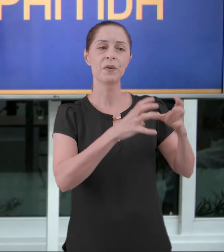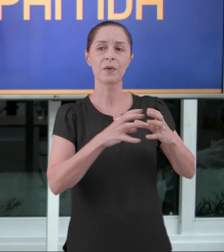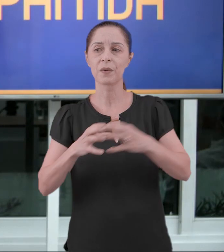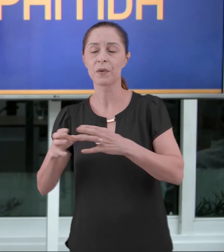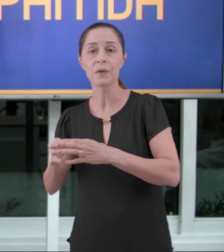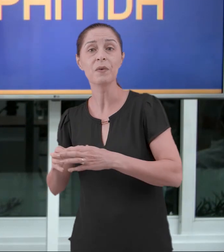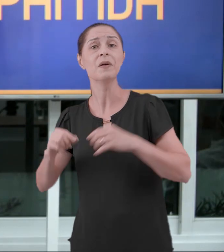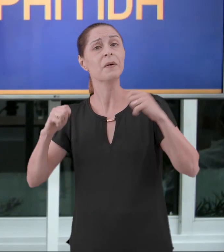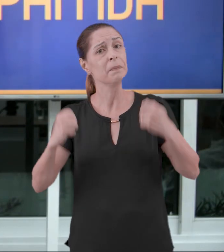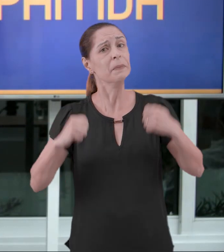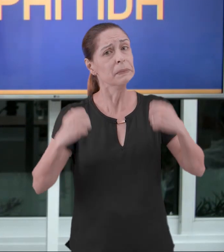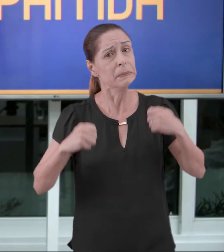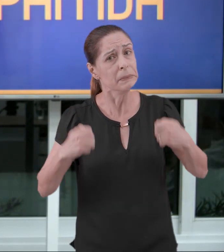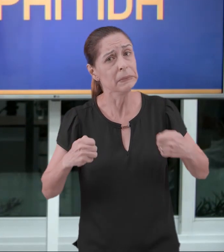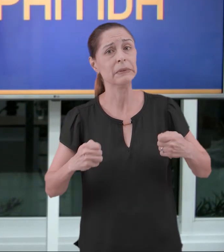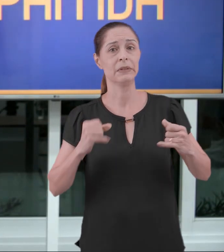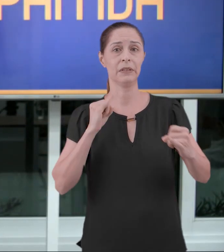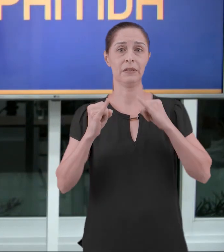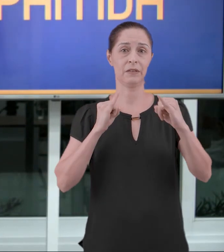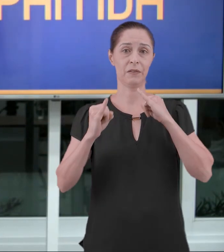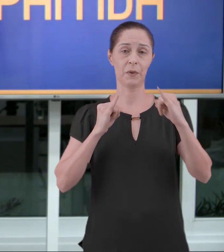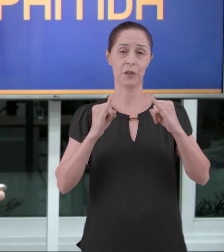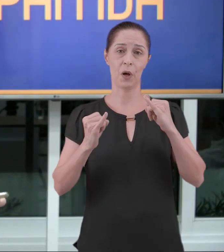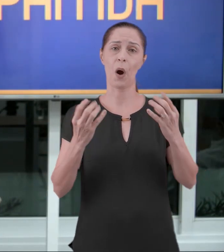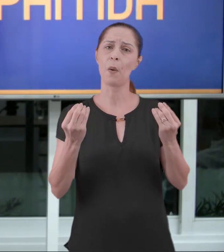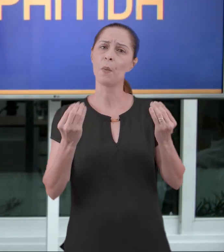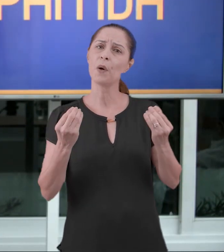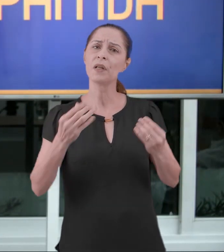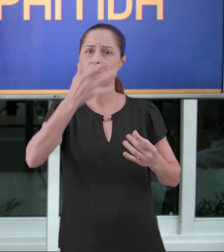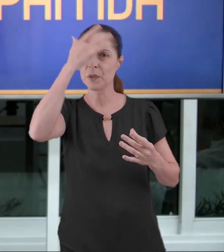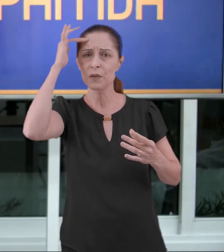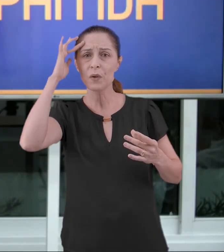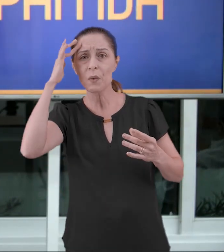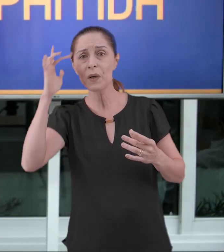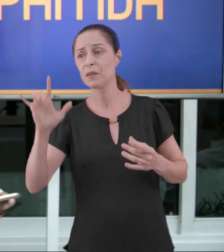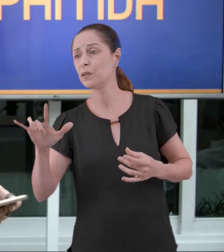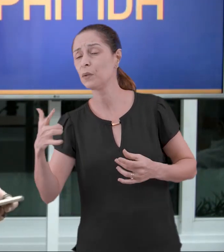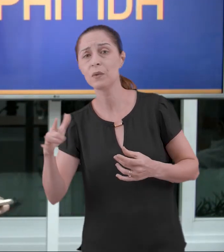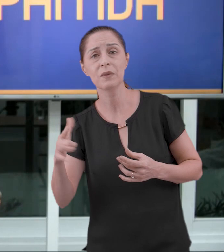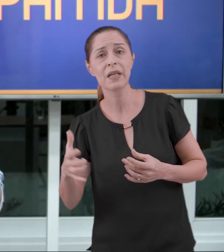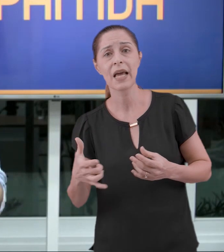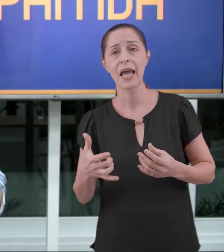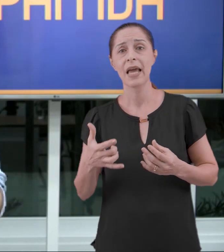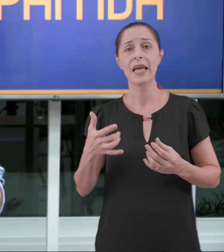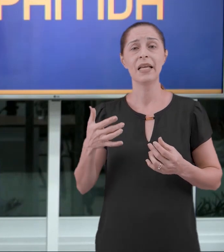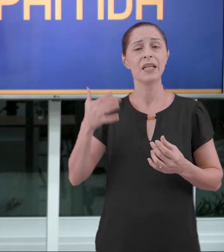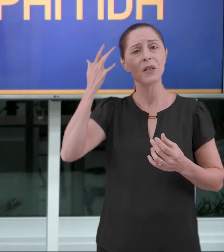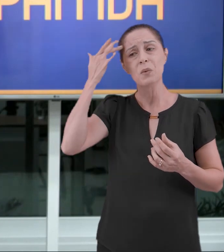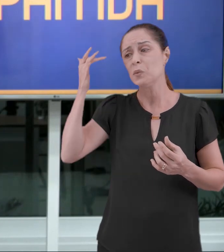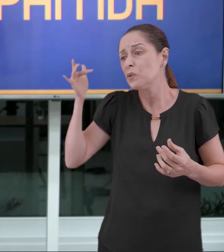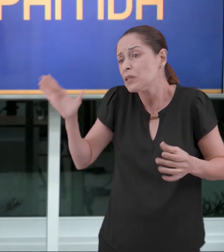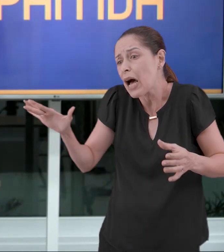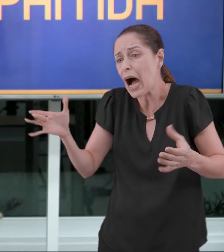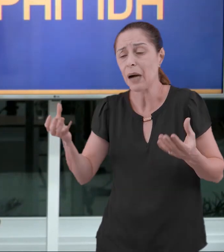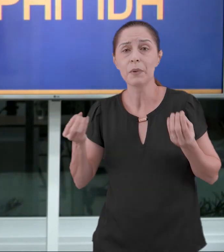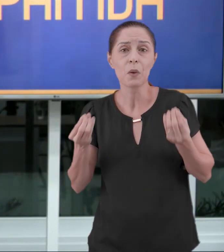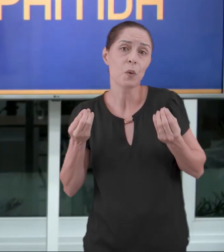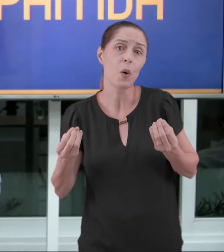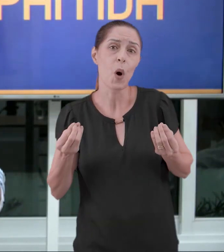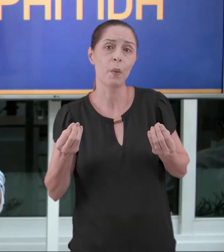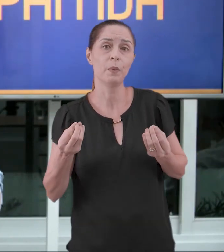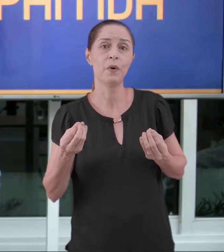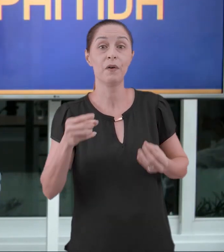informações, muita gente perguntando, muita gente carente, e quando vai procurar, não sabe aonde procurar. Seja um